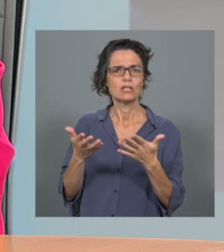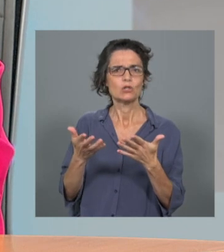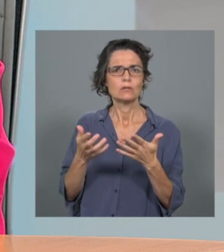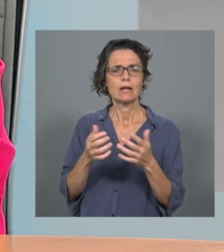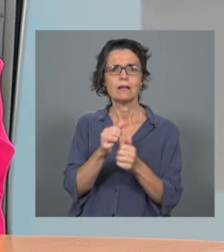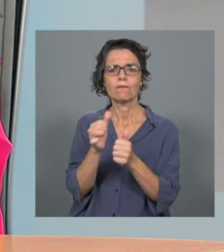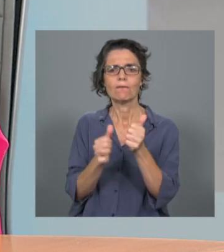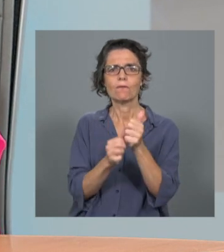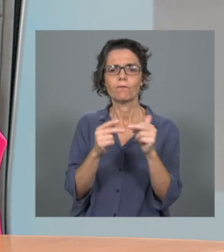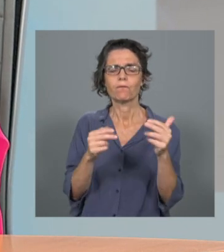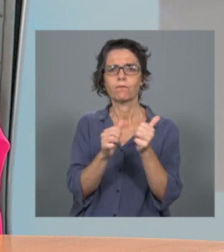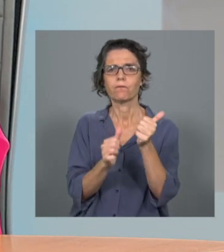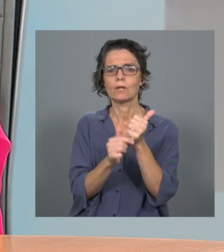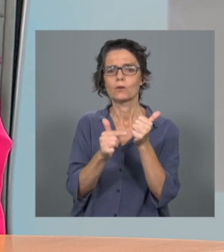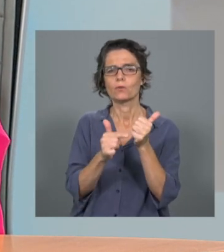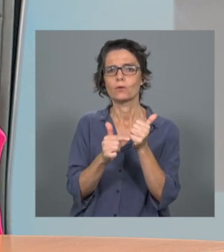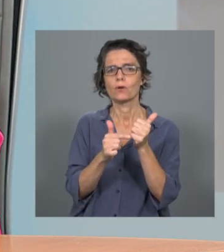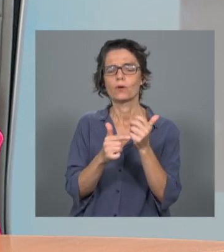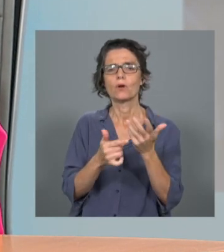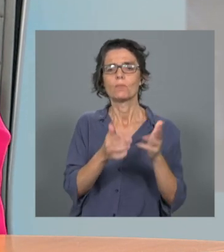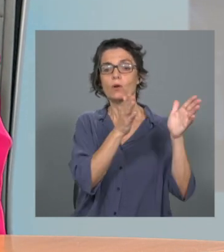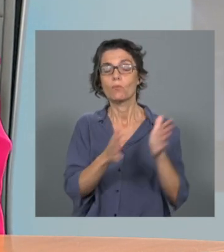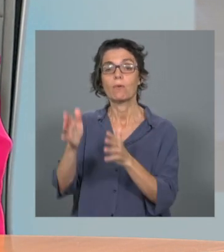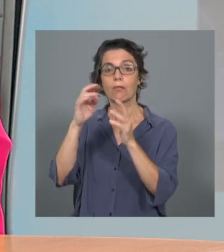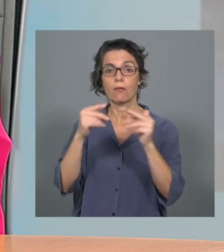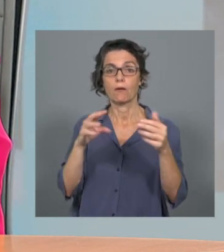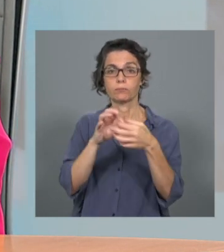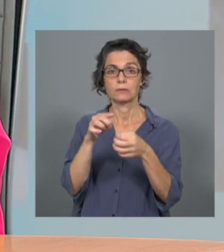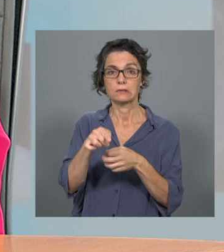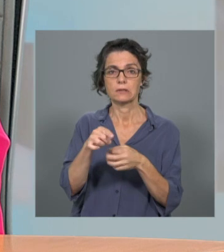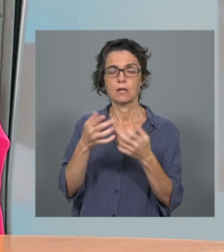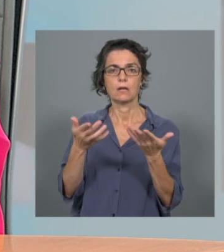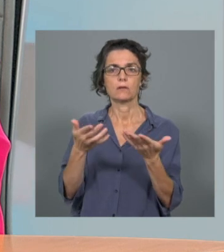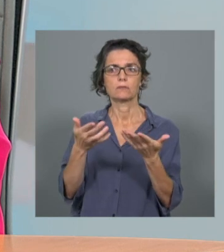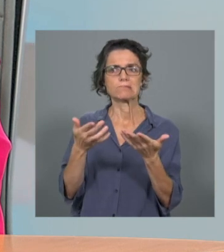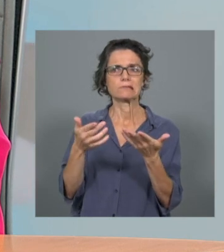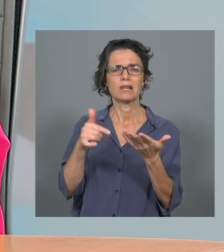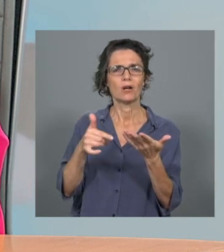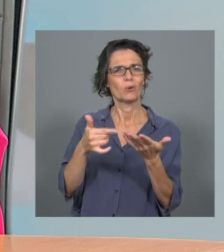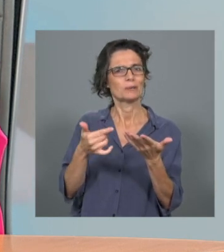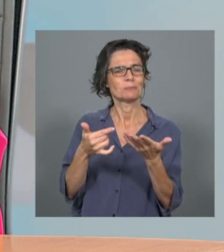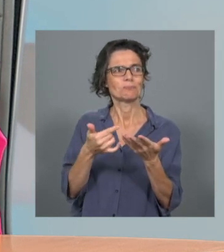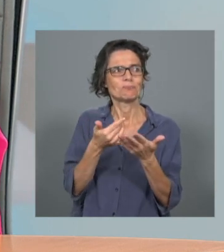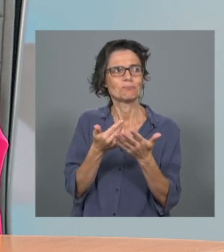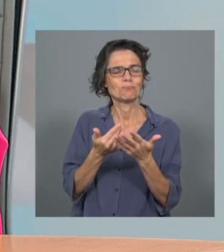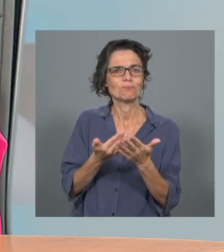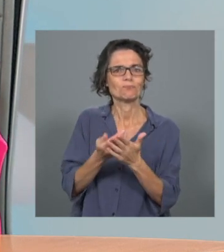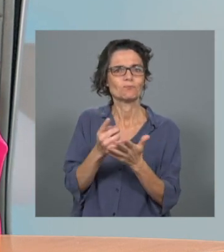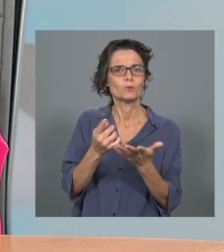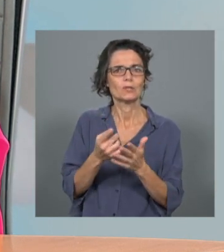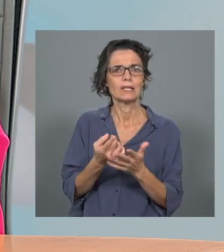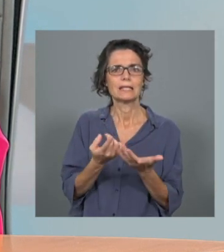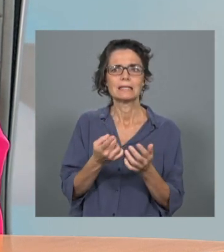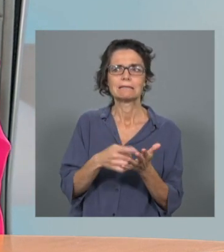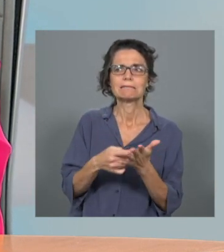vereadores, de atribuição de mandatos autárquicos, que vamos ter aqui muitas necessidades de